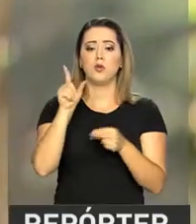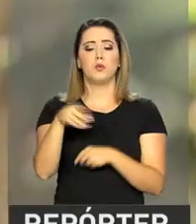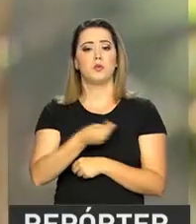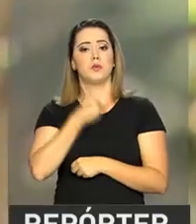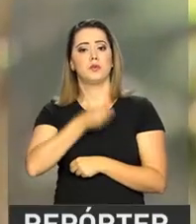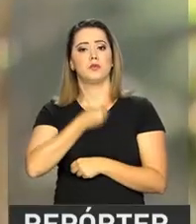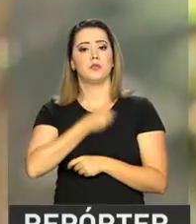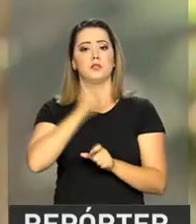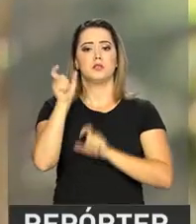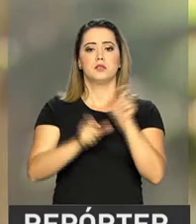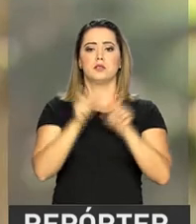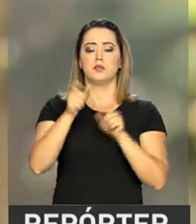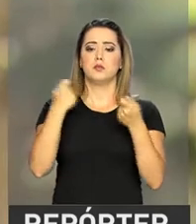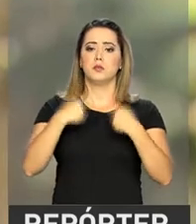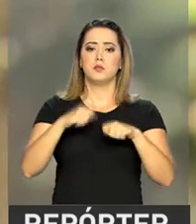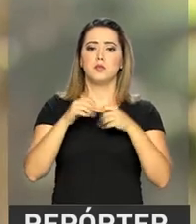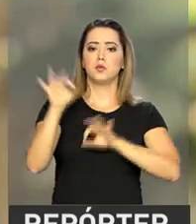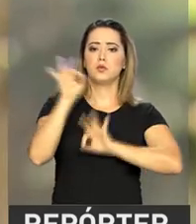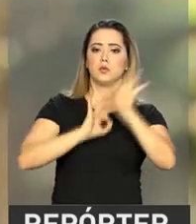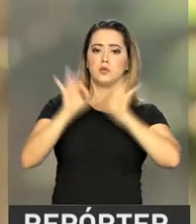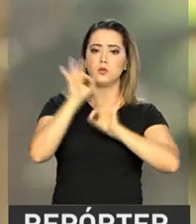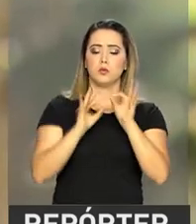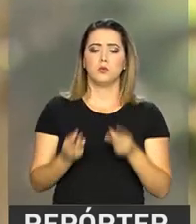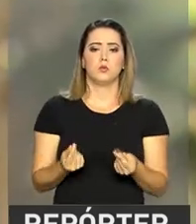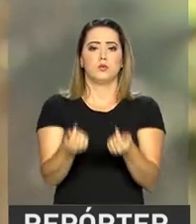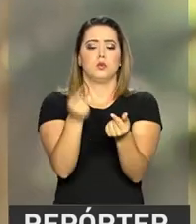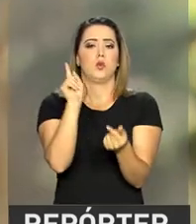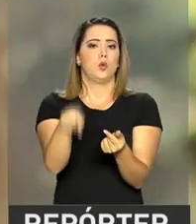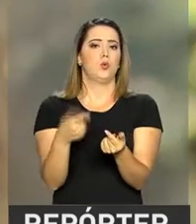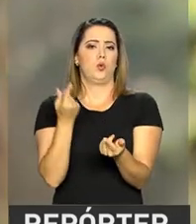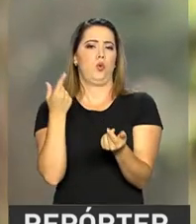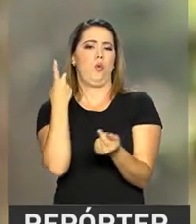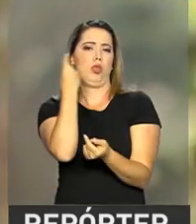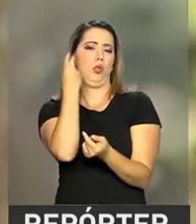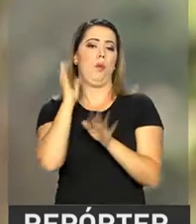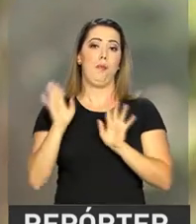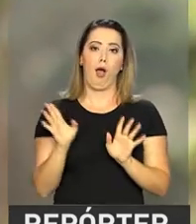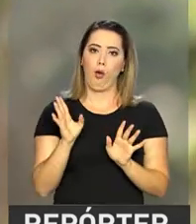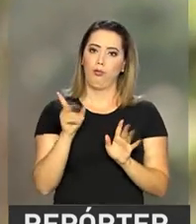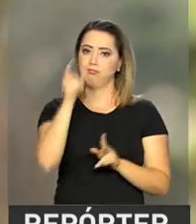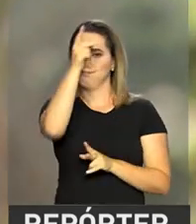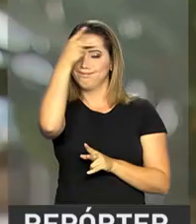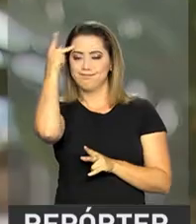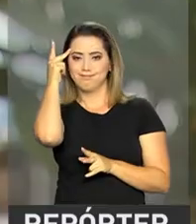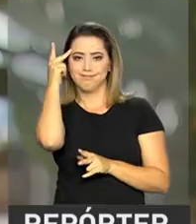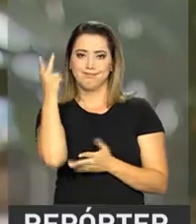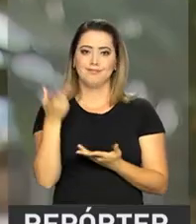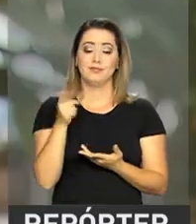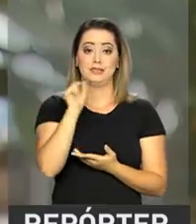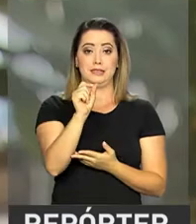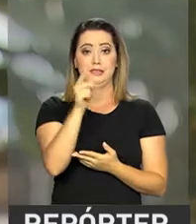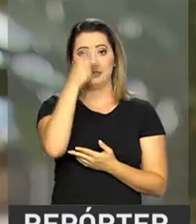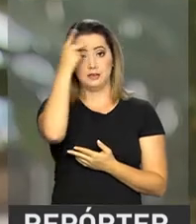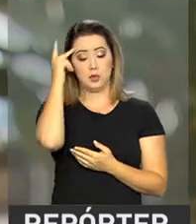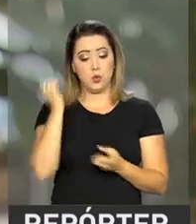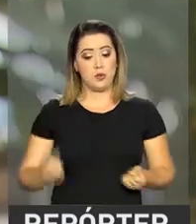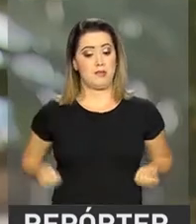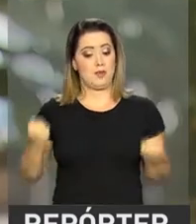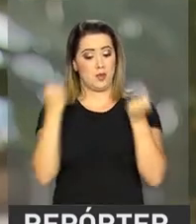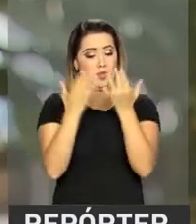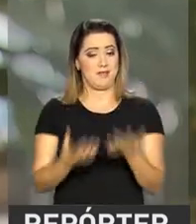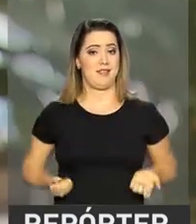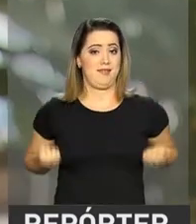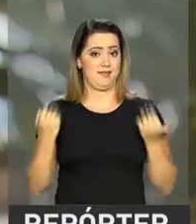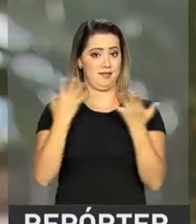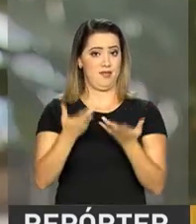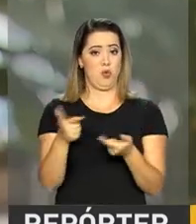hábito de se organizar financeiramente não é tão comum entre os brasileiros os gastos excessivos gente